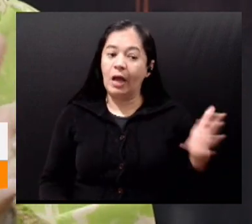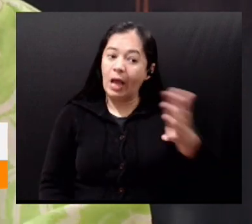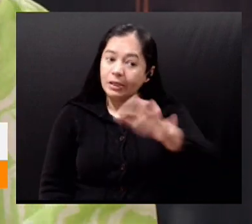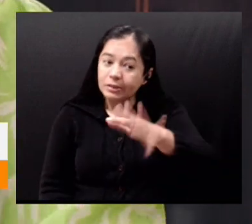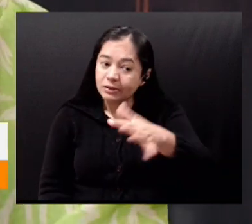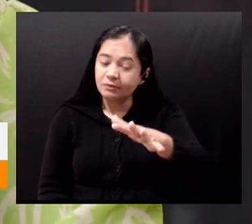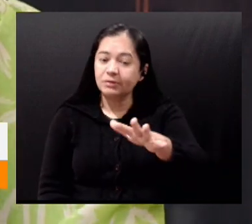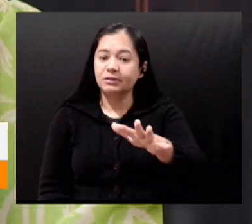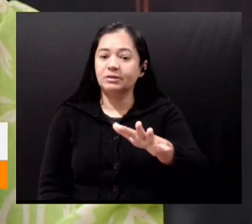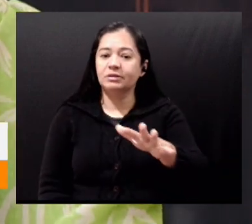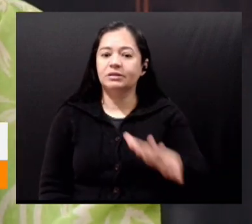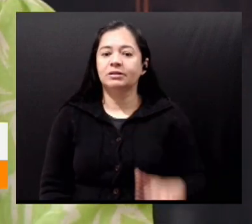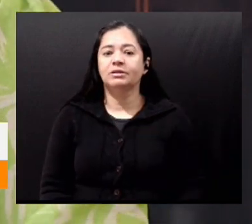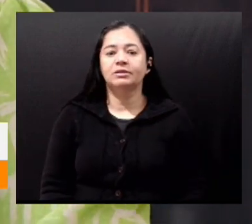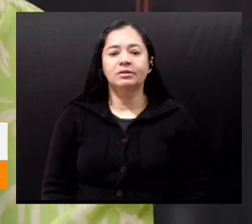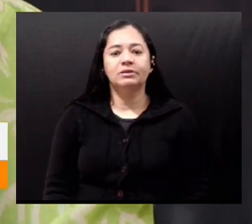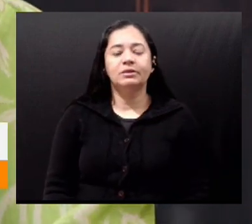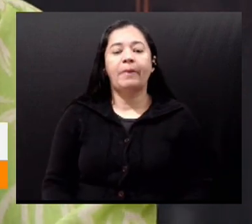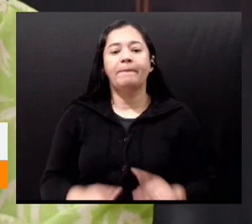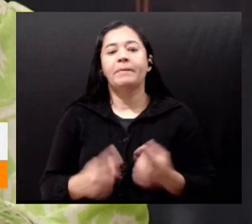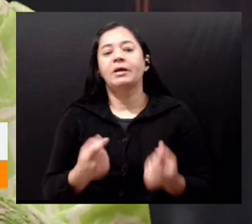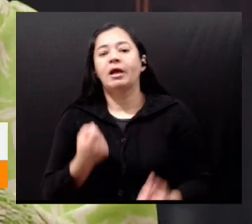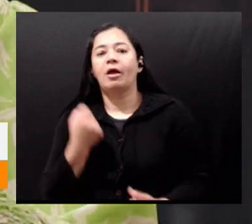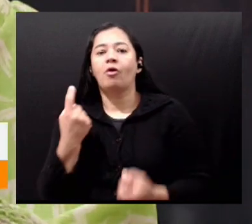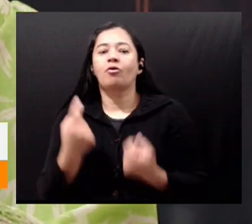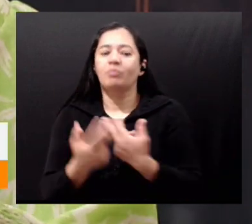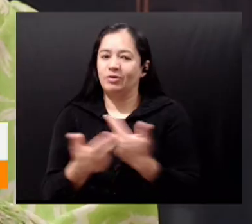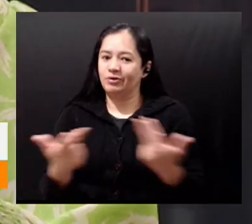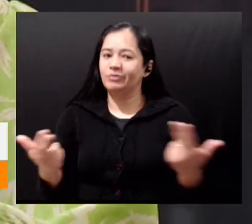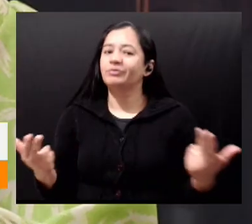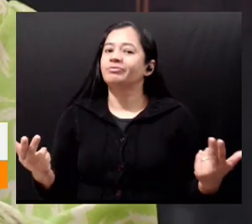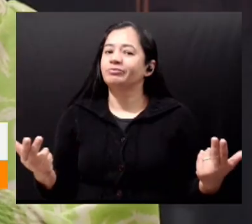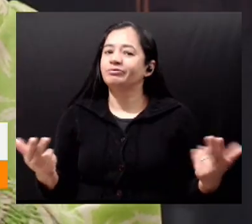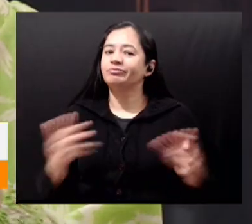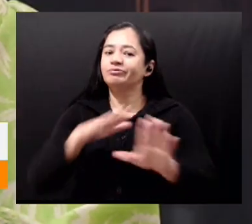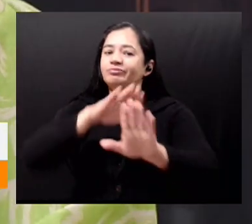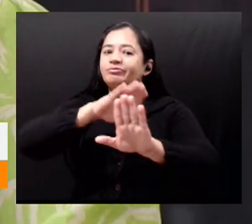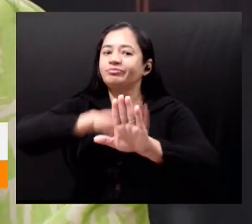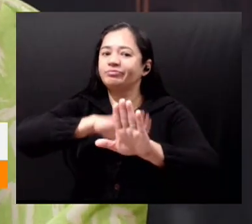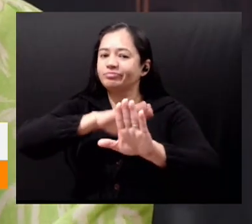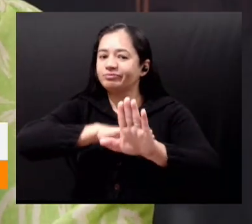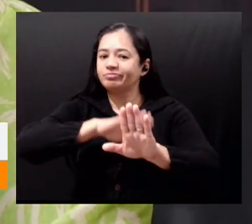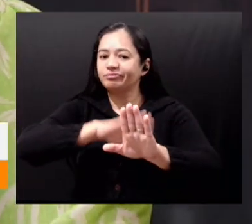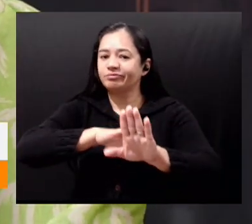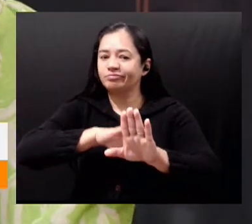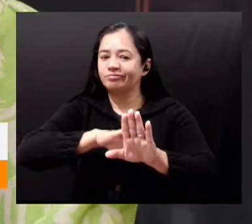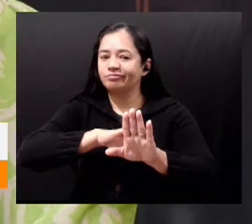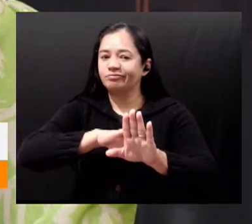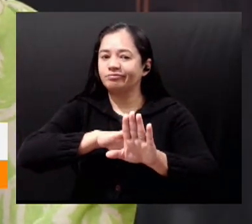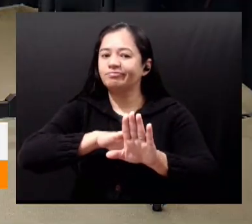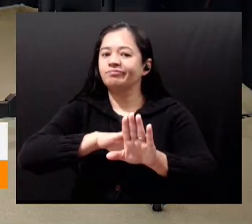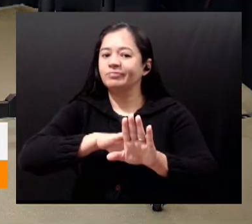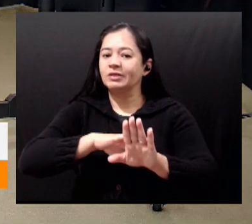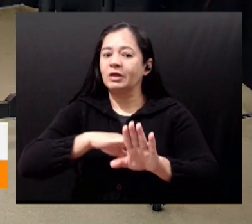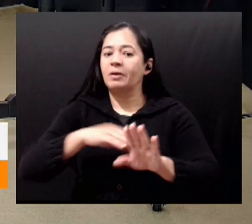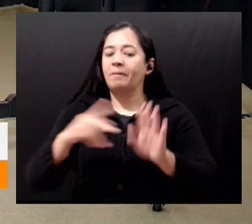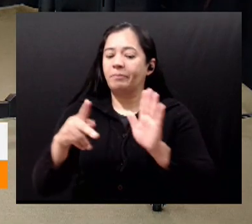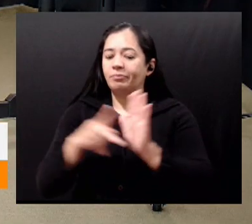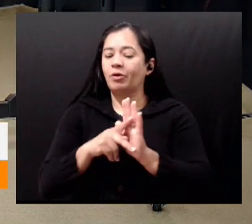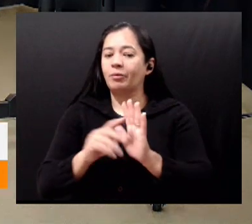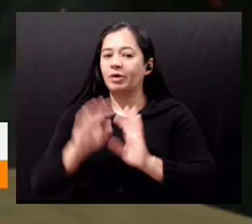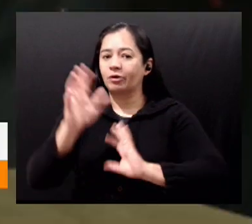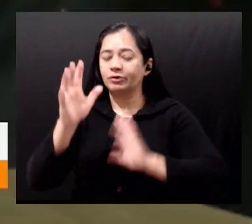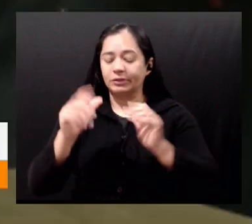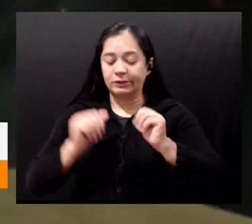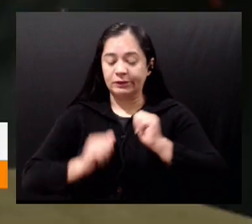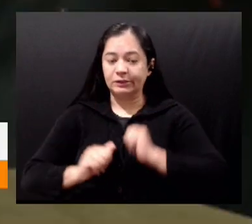existem fatores aí de que está, dando esse gatilho para ansiedade. Então, quando a gente fala desses fatores, eu